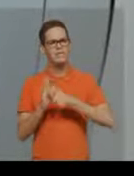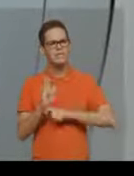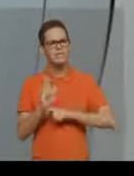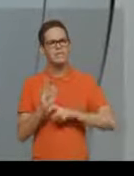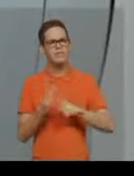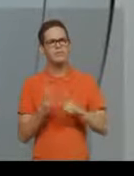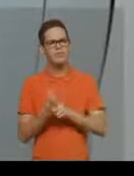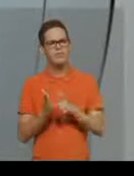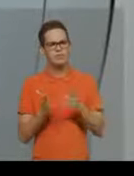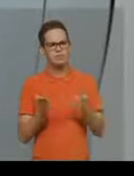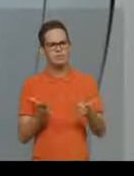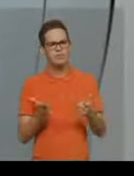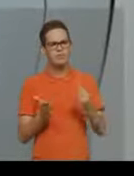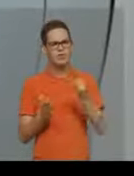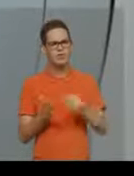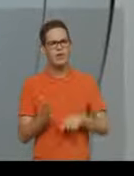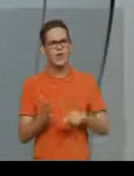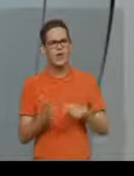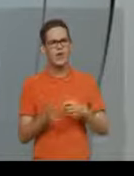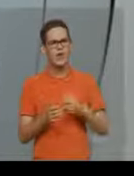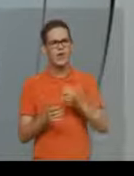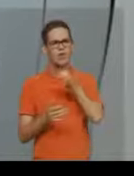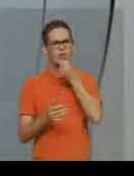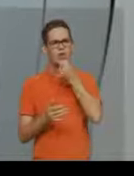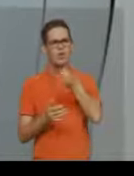criar o leitor, né,